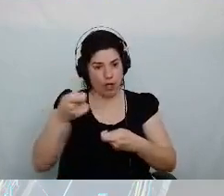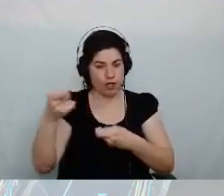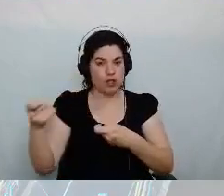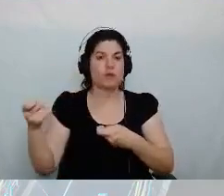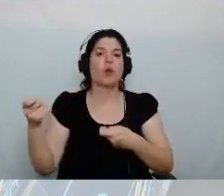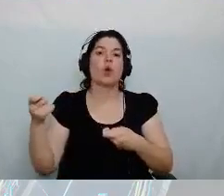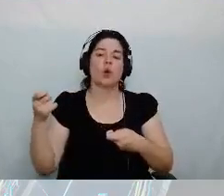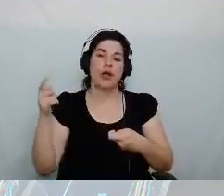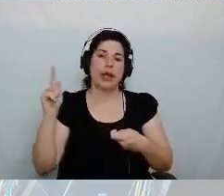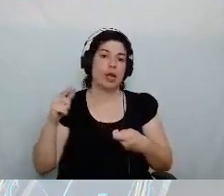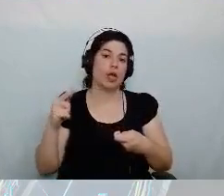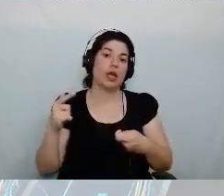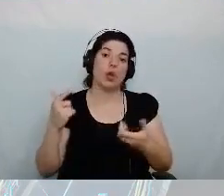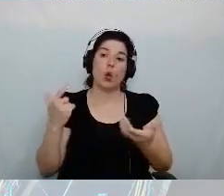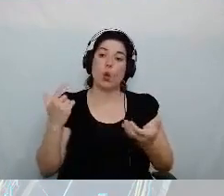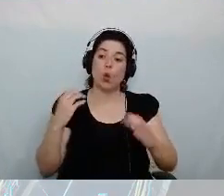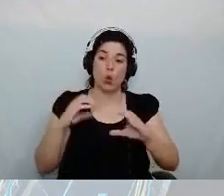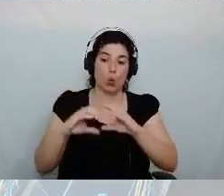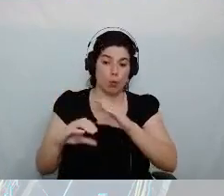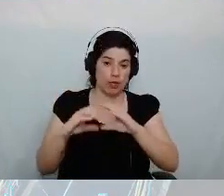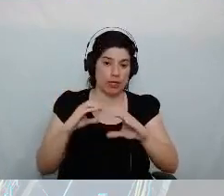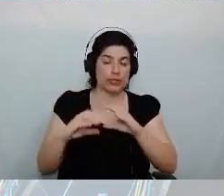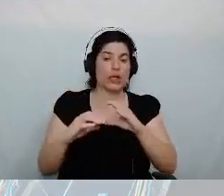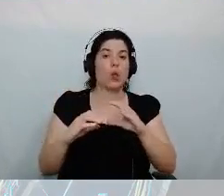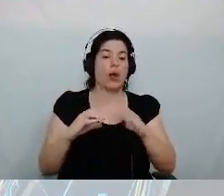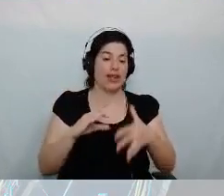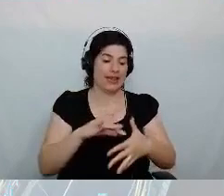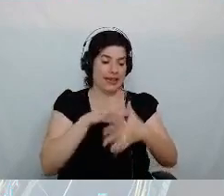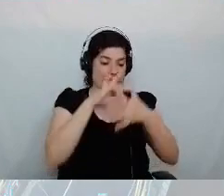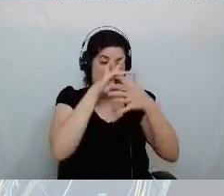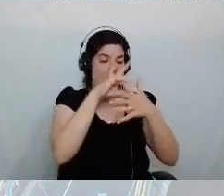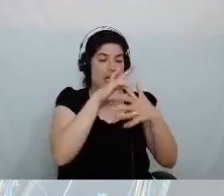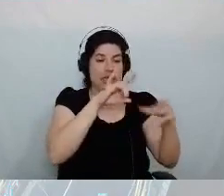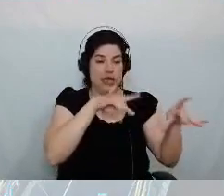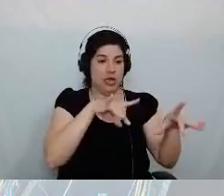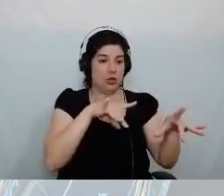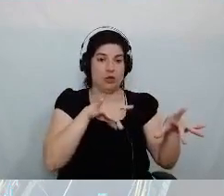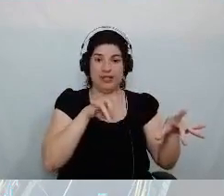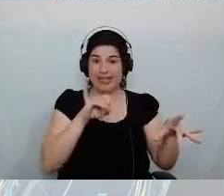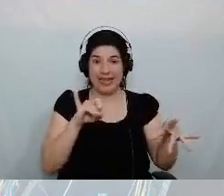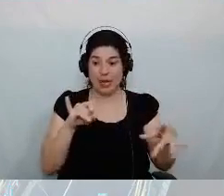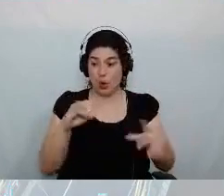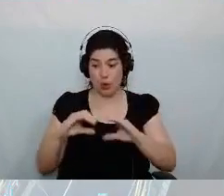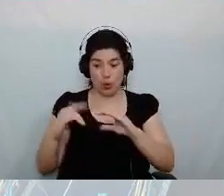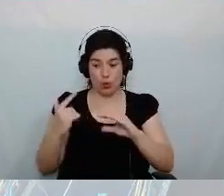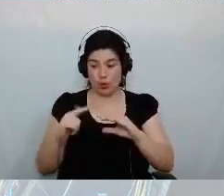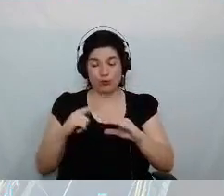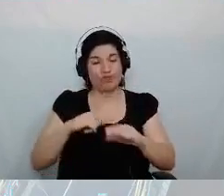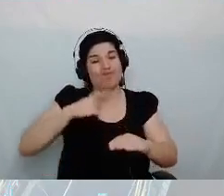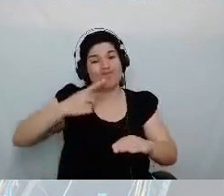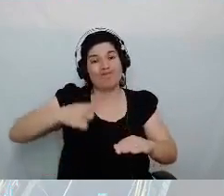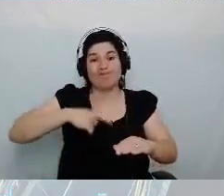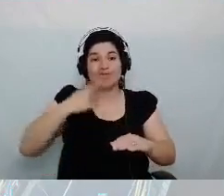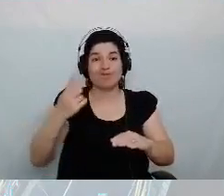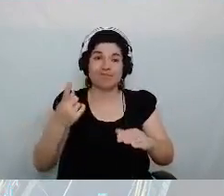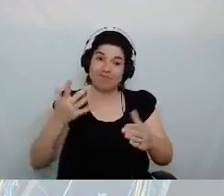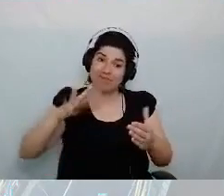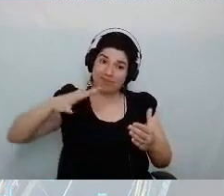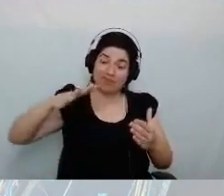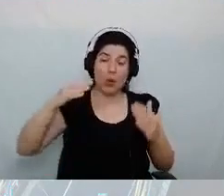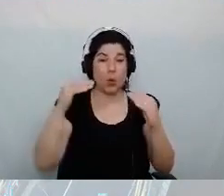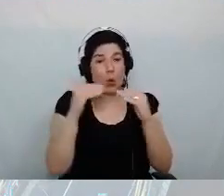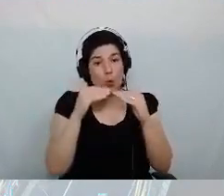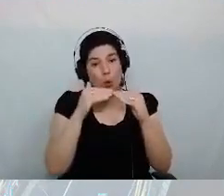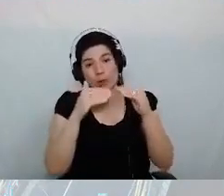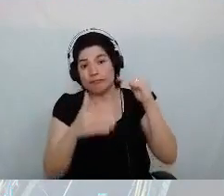existe liderança técnica sem comunicação. Vocês concordam? Ou baixovedos? Concordam, né?